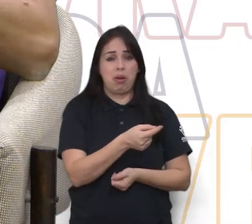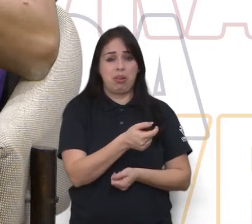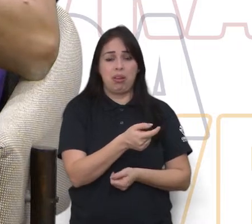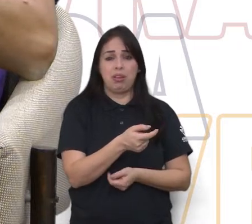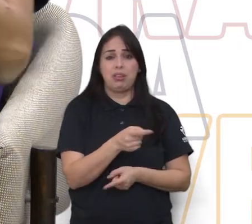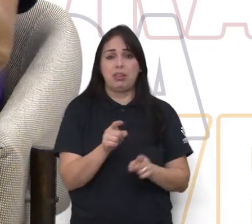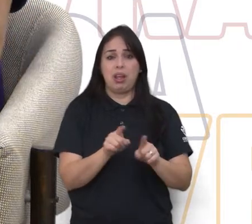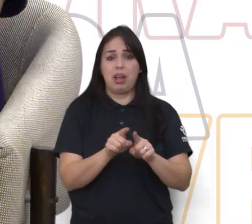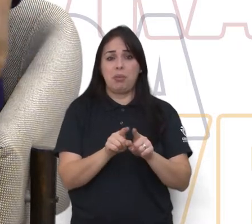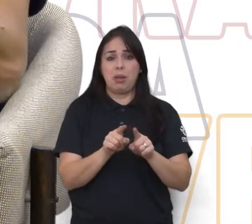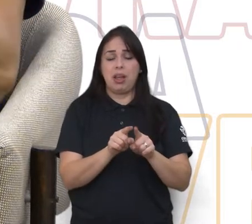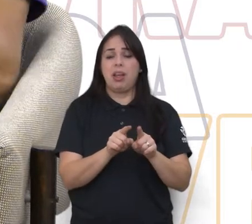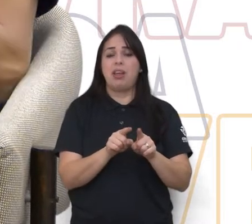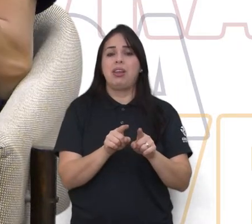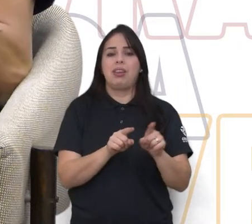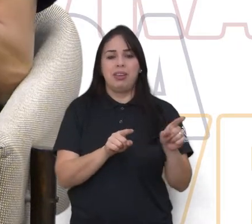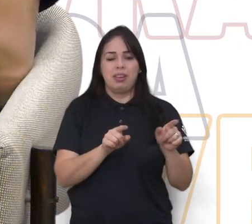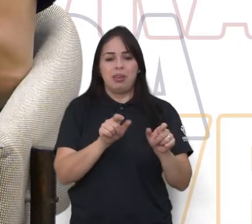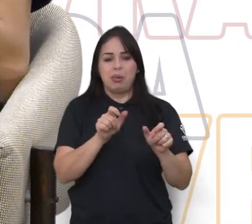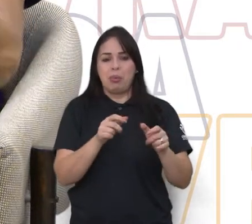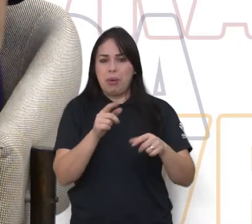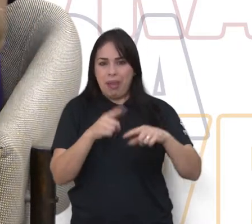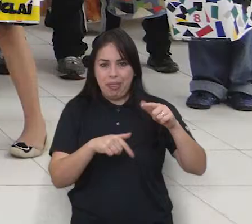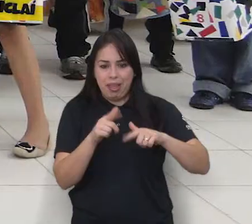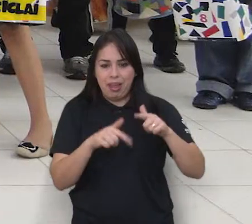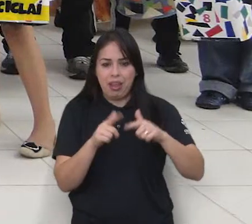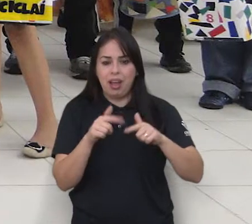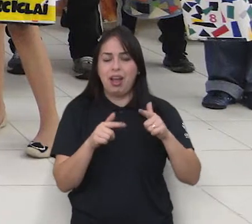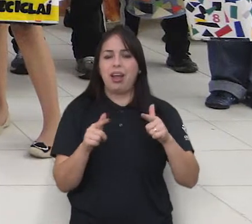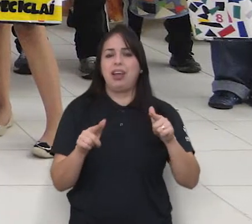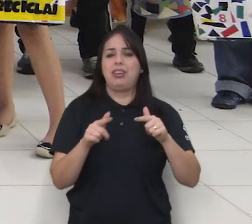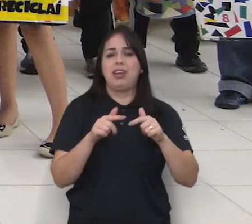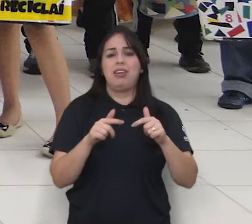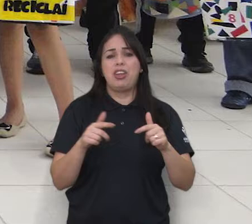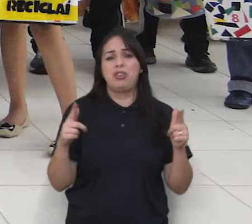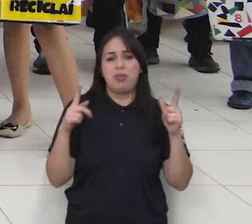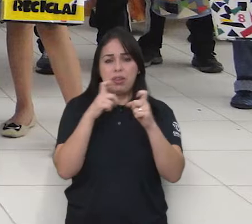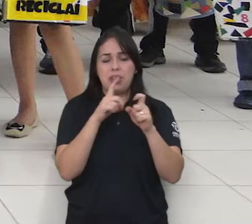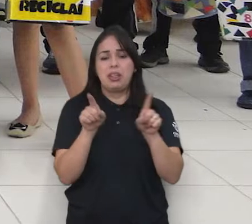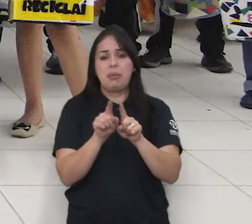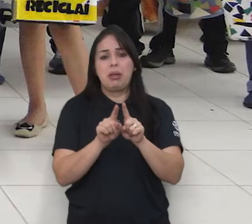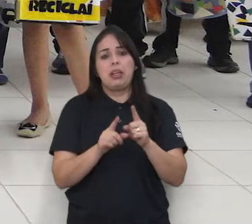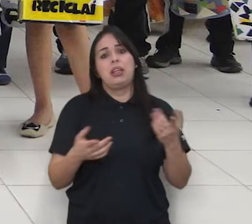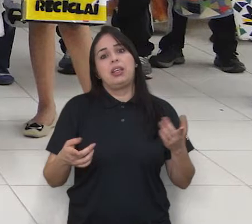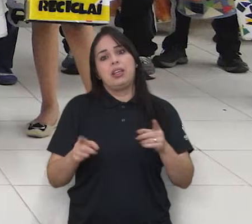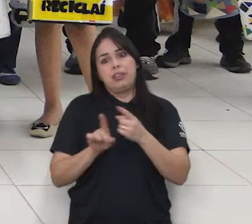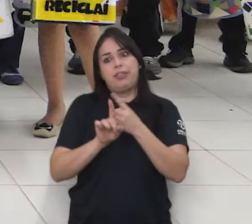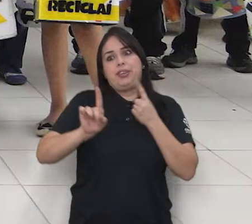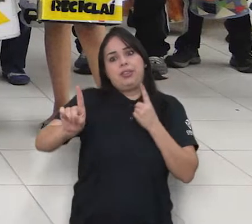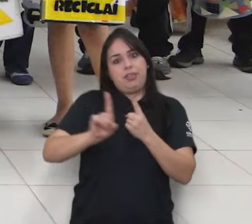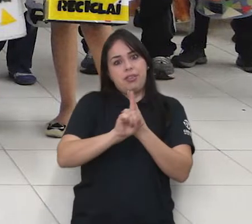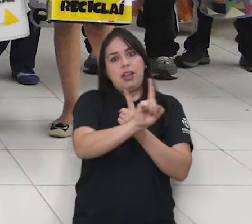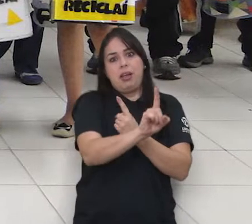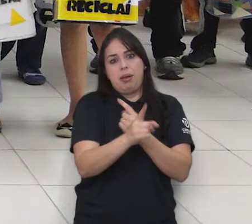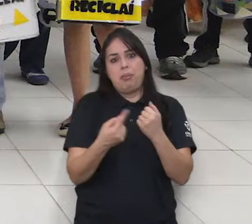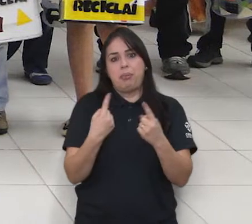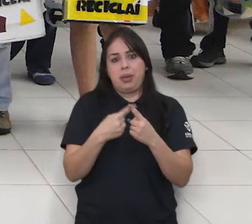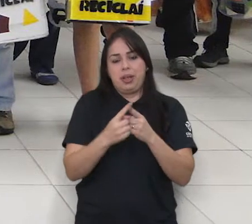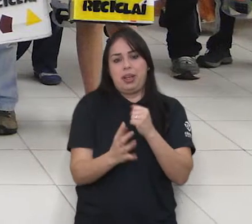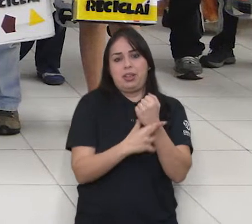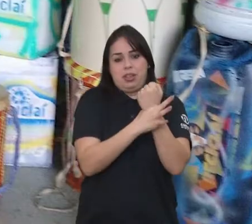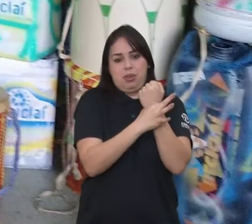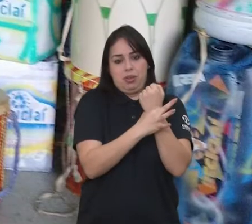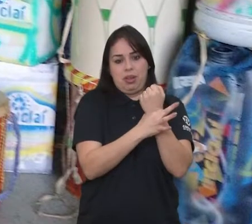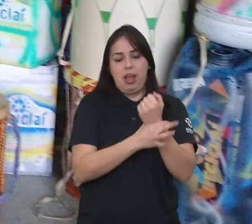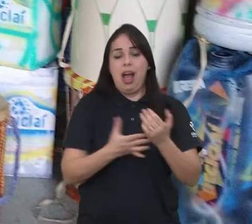nosso material é o material humano, e a gente teve que se distanciar, né, por segurança. Então agora eu acredito que nós